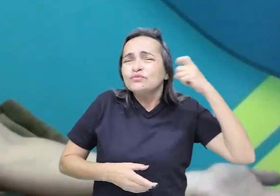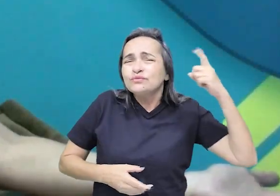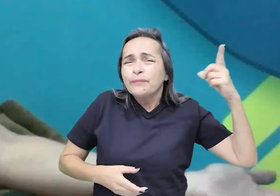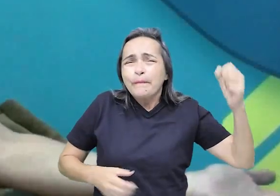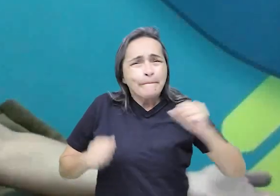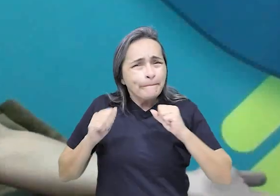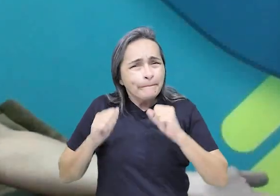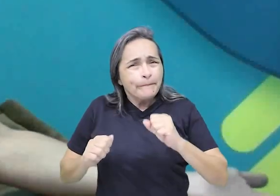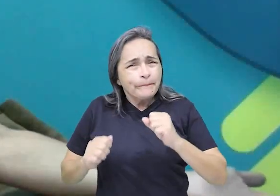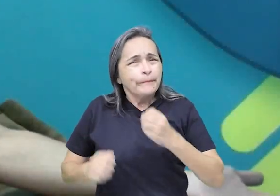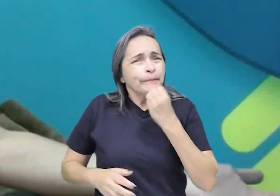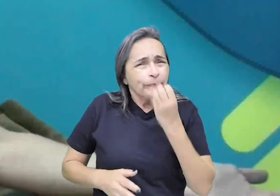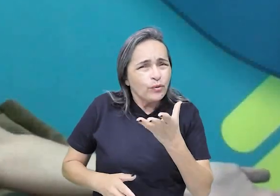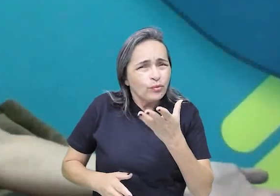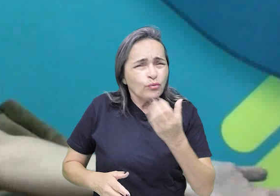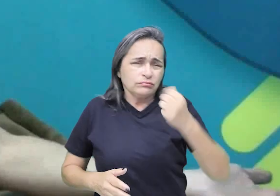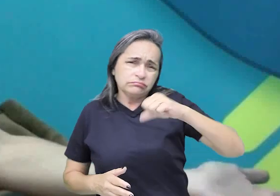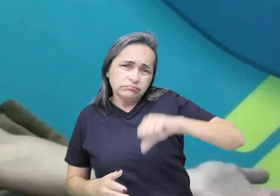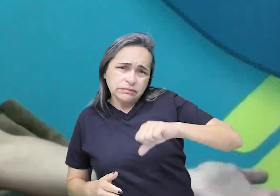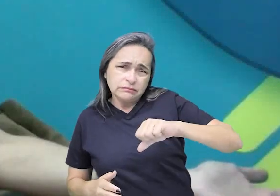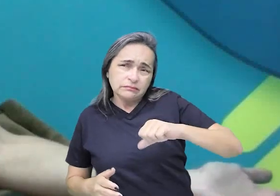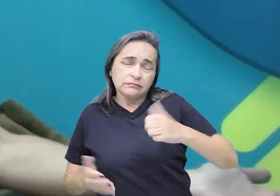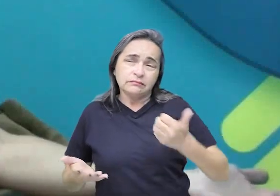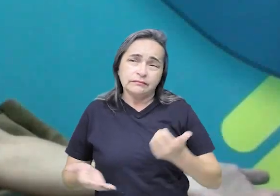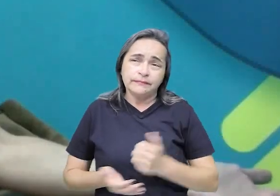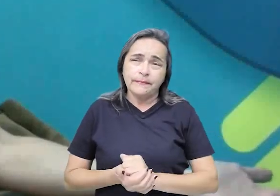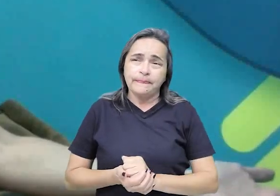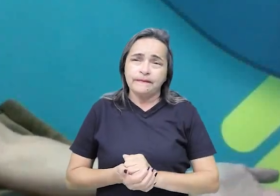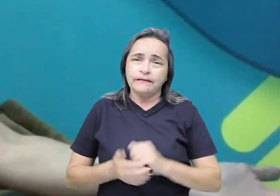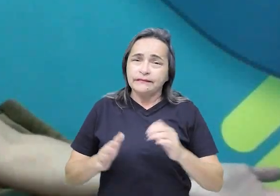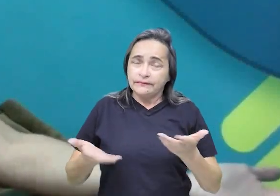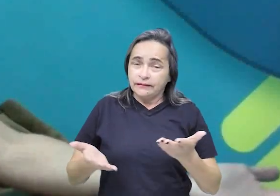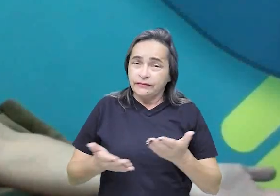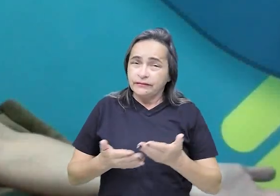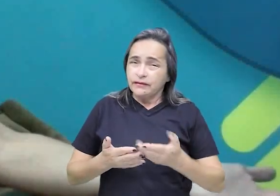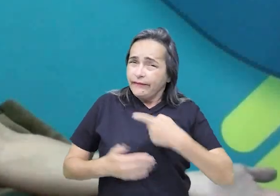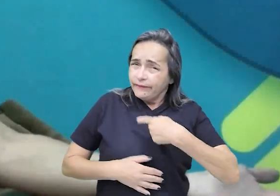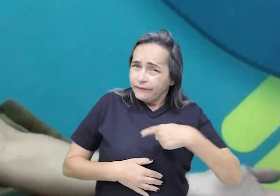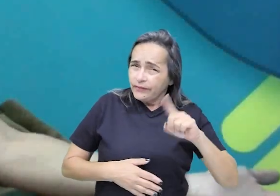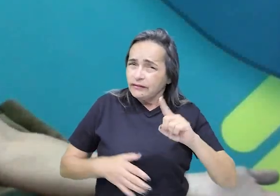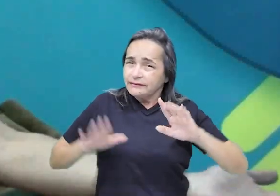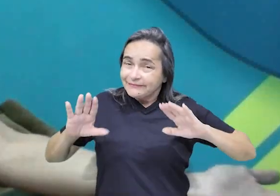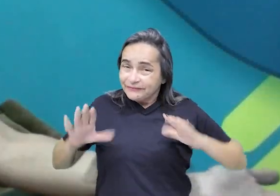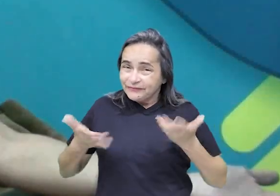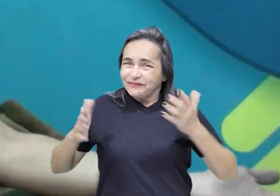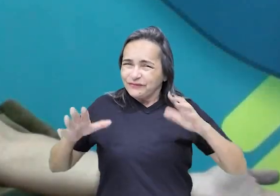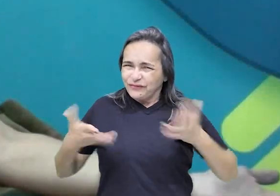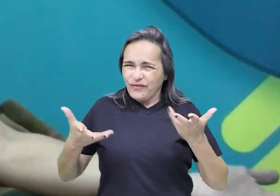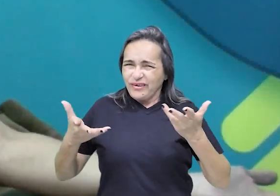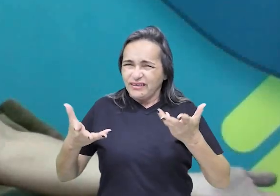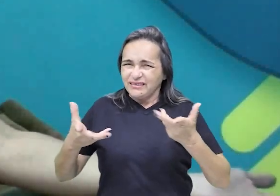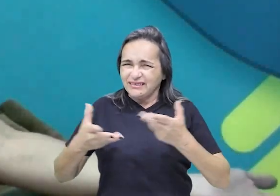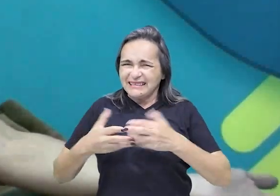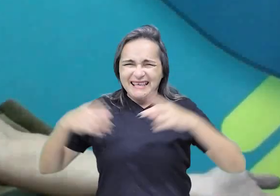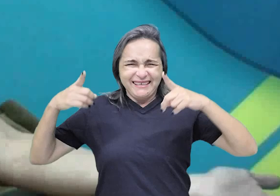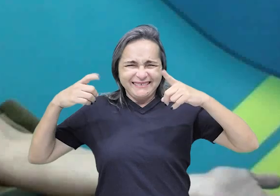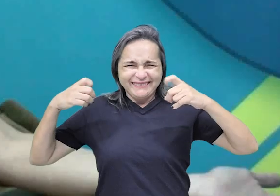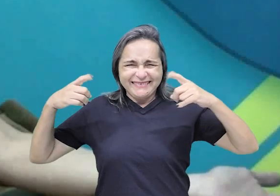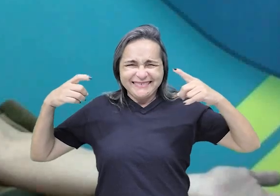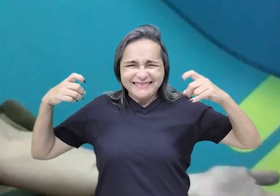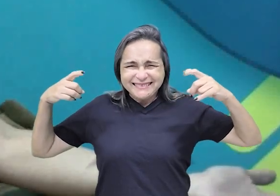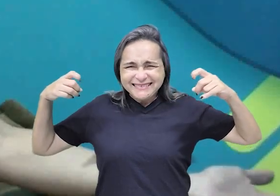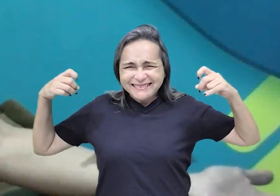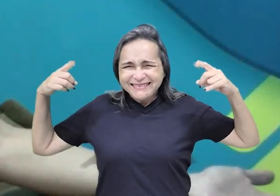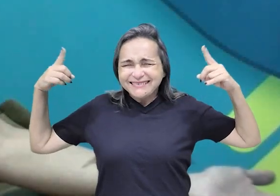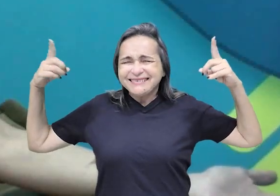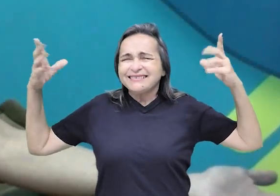E muitas vezes a gente ultrapassa esse limiar, né? Quando a gente vai para essas festas, né, maiores, com sons muito